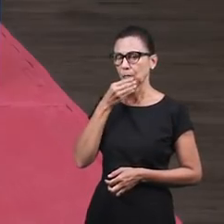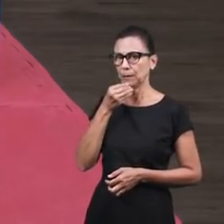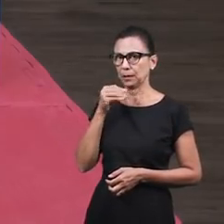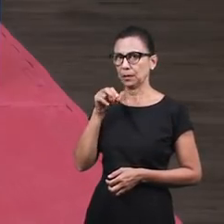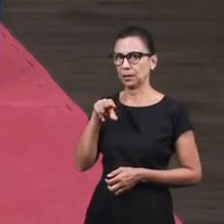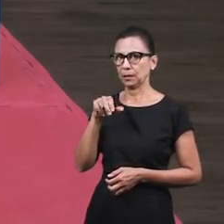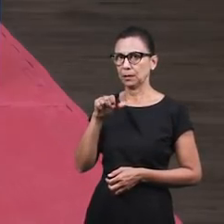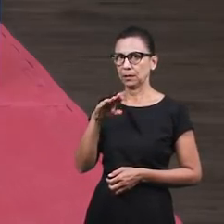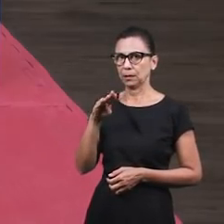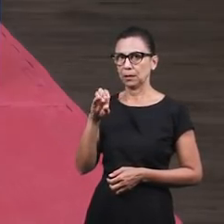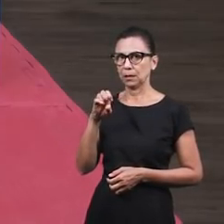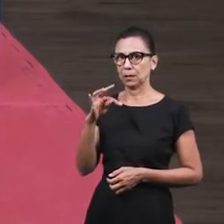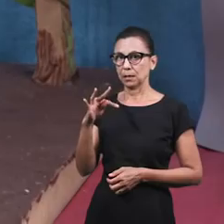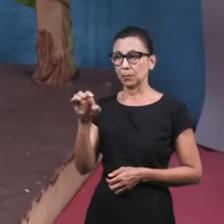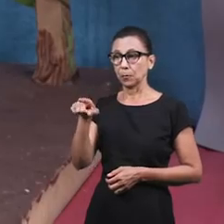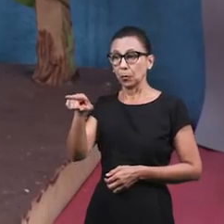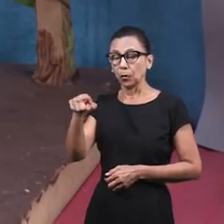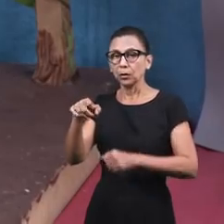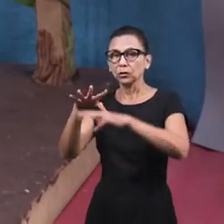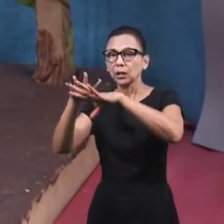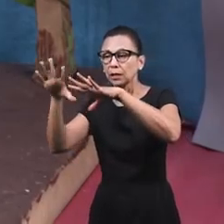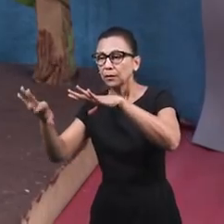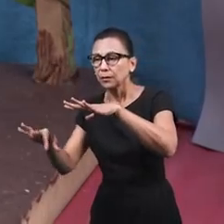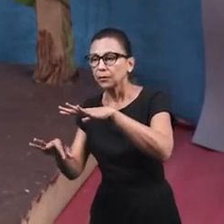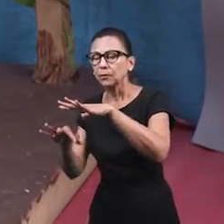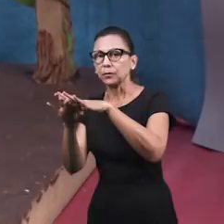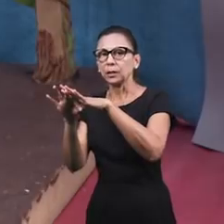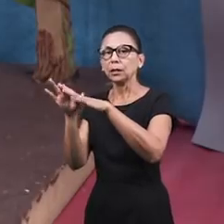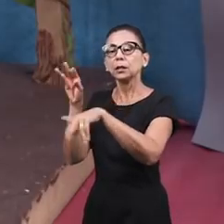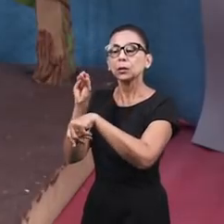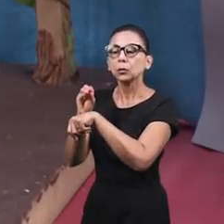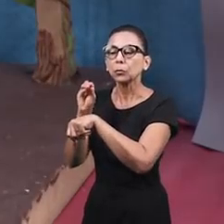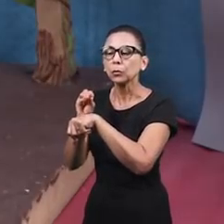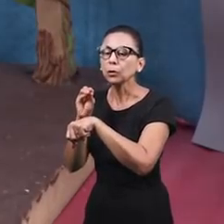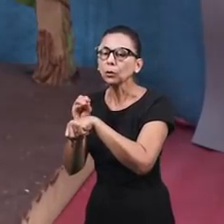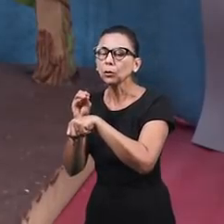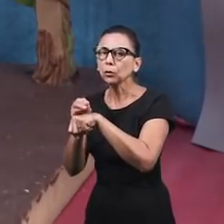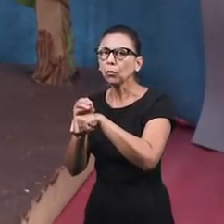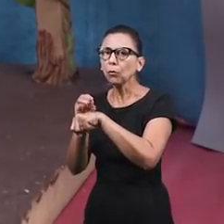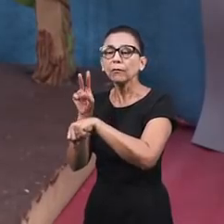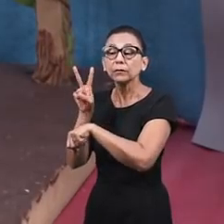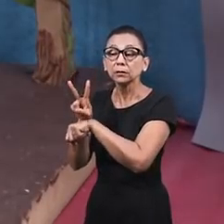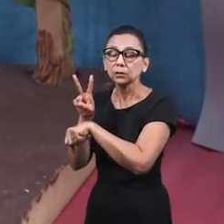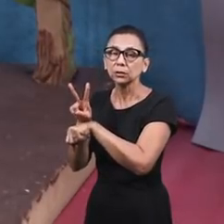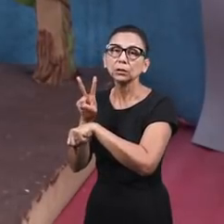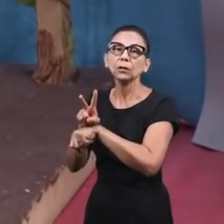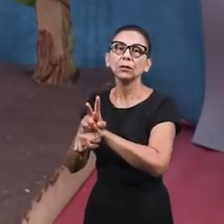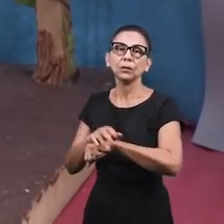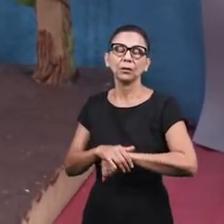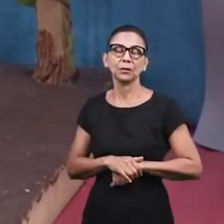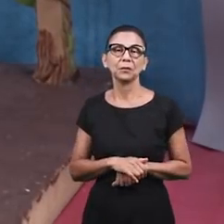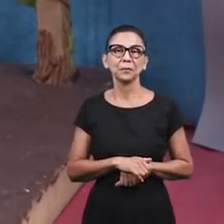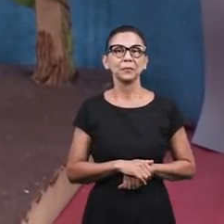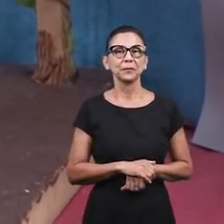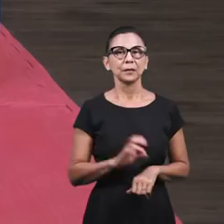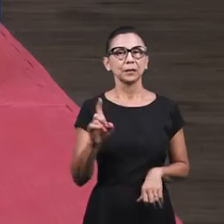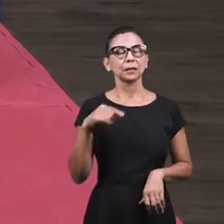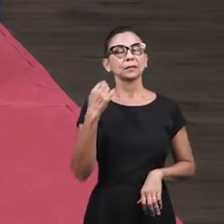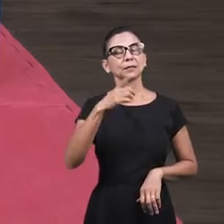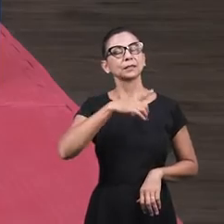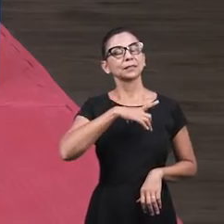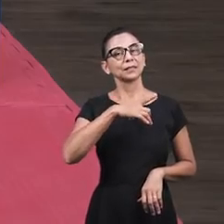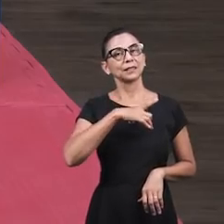Nabote guardou a herança dele que é a vida dele e nós também temos uma herança maravilhosa em